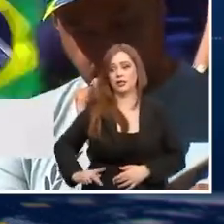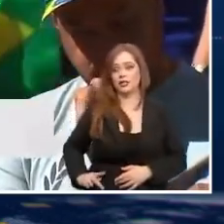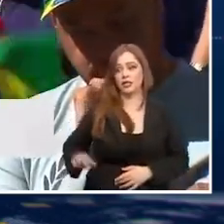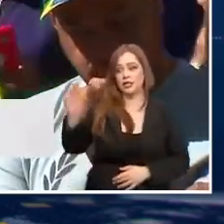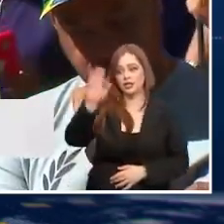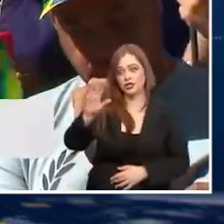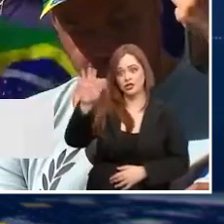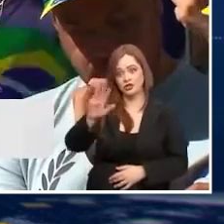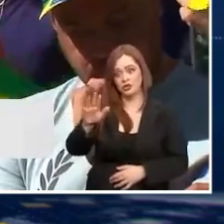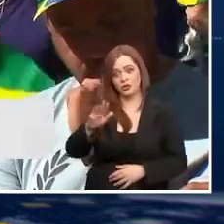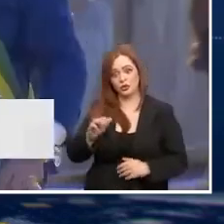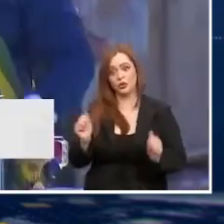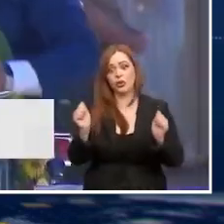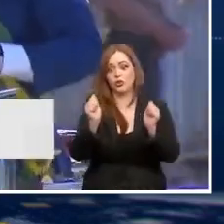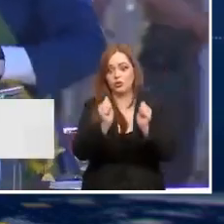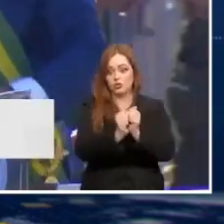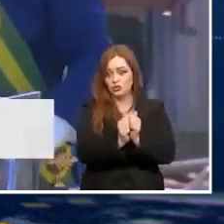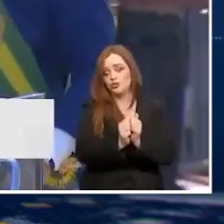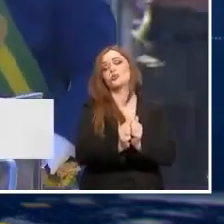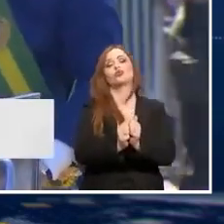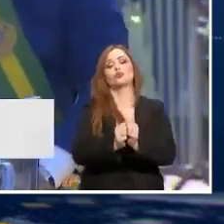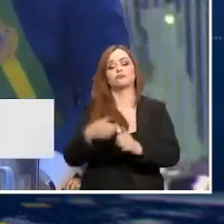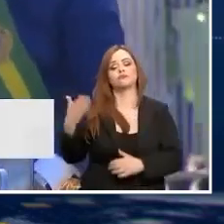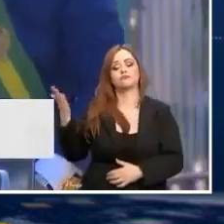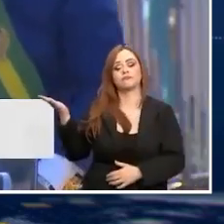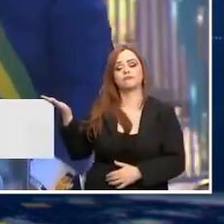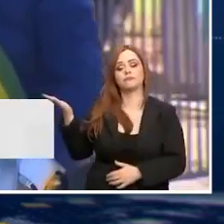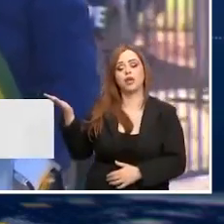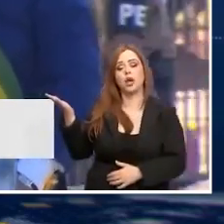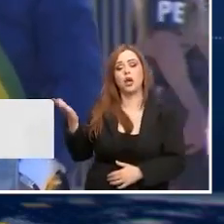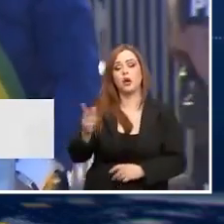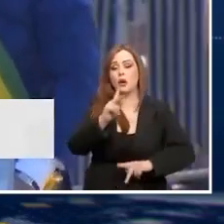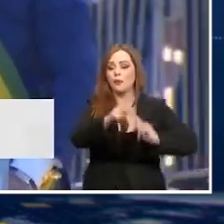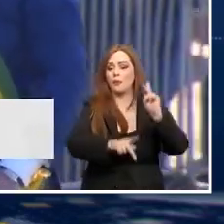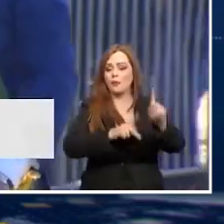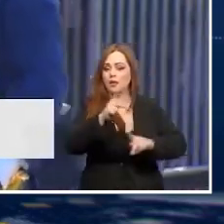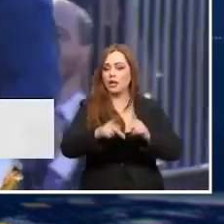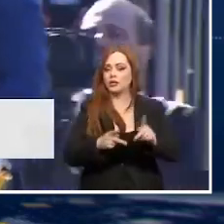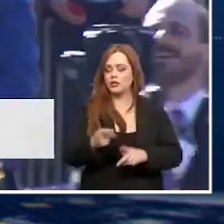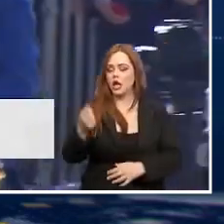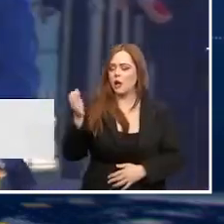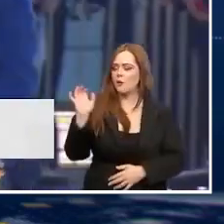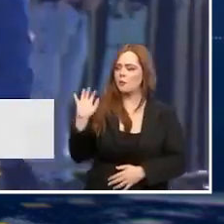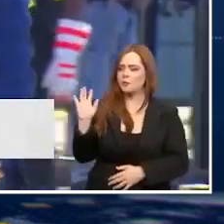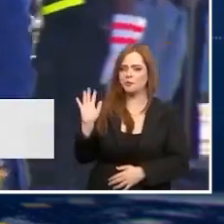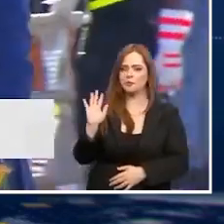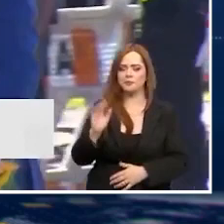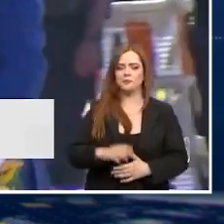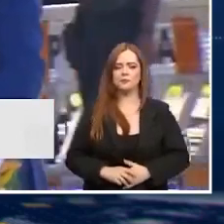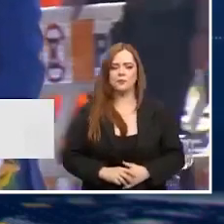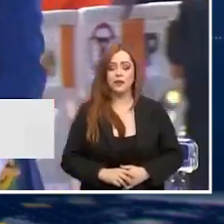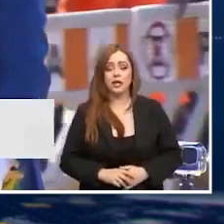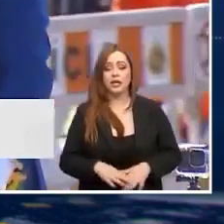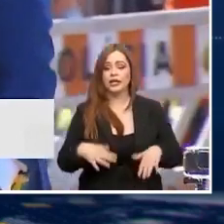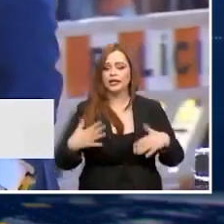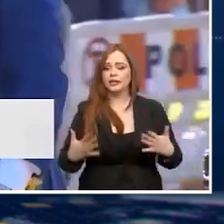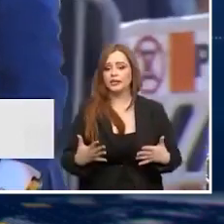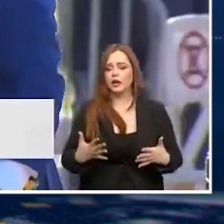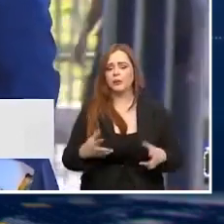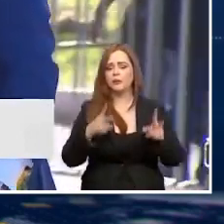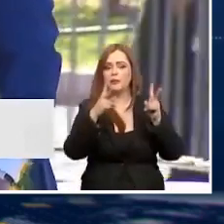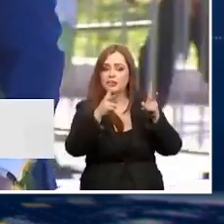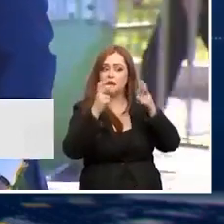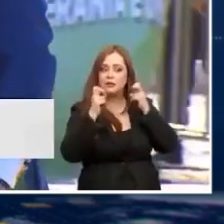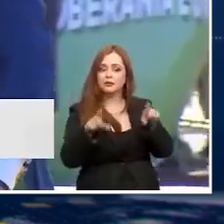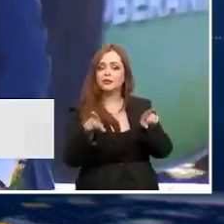meu pai serviu exército em Brasília, ele era muito, assim, patriota, né? Foi da guarda presidencial,